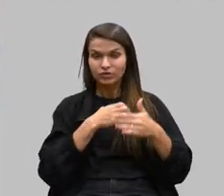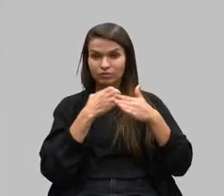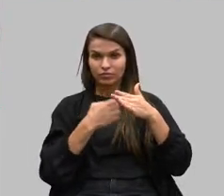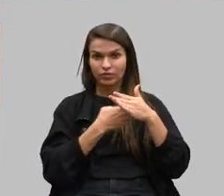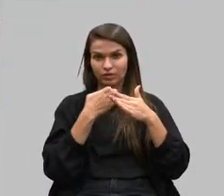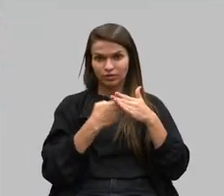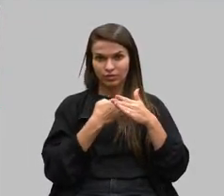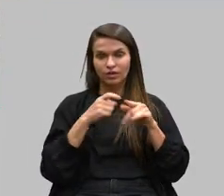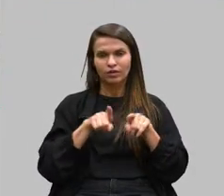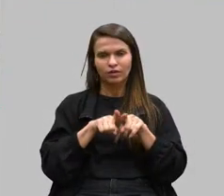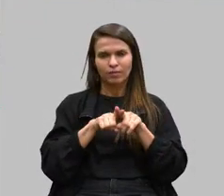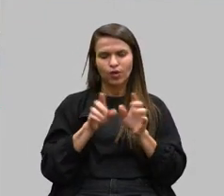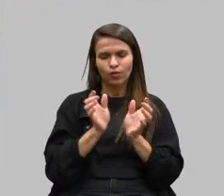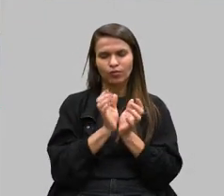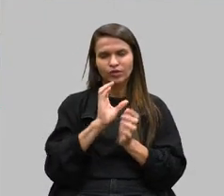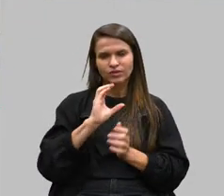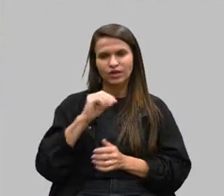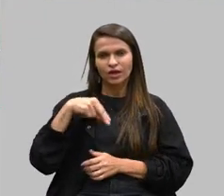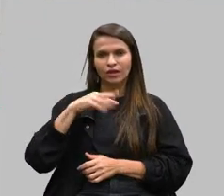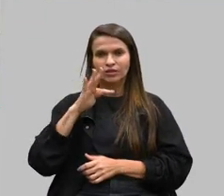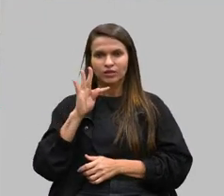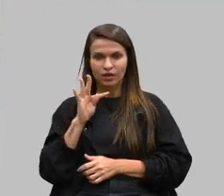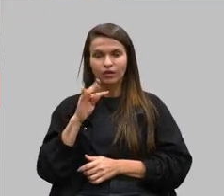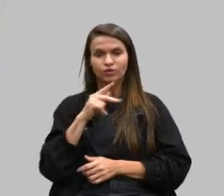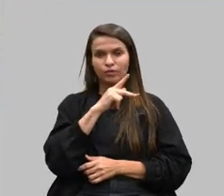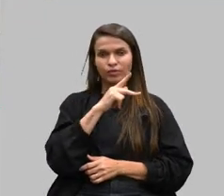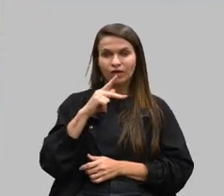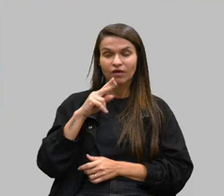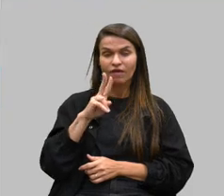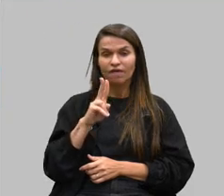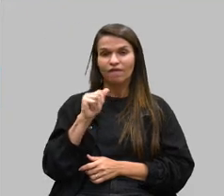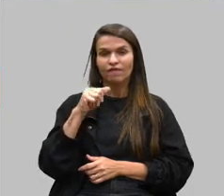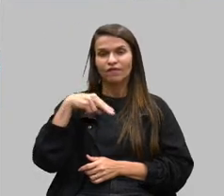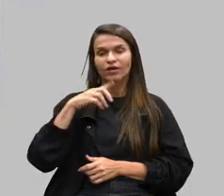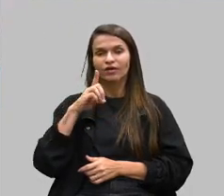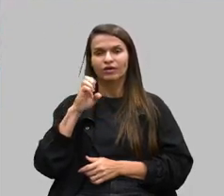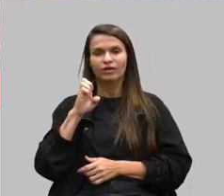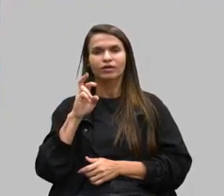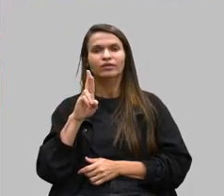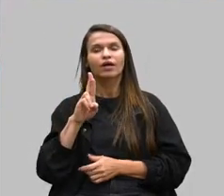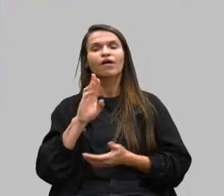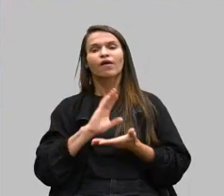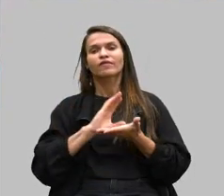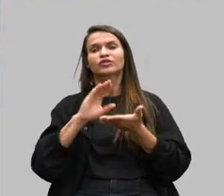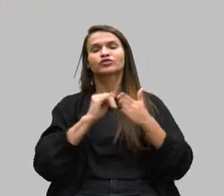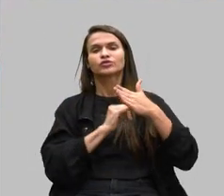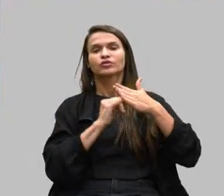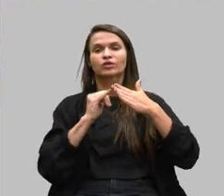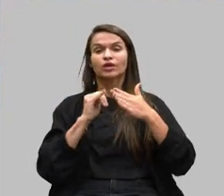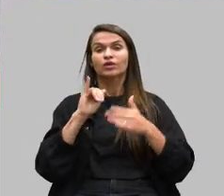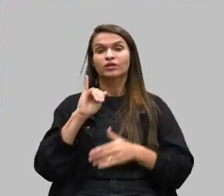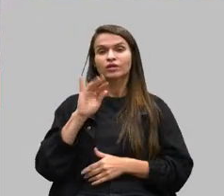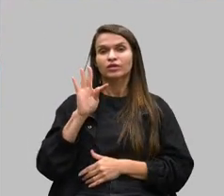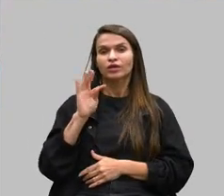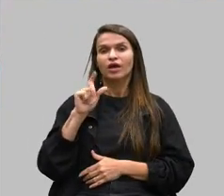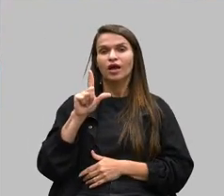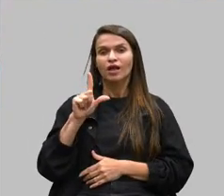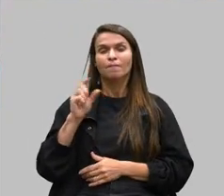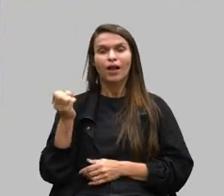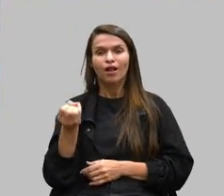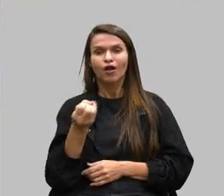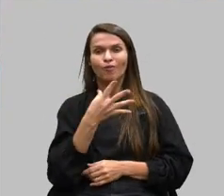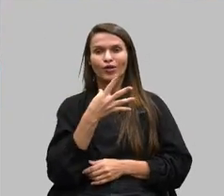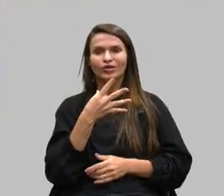através da CNT o nosso Presidente Vander tem investido no no no instituto itl para modernizar o